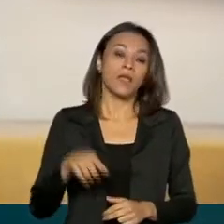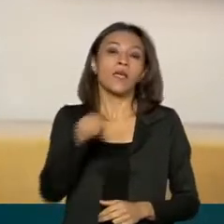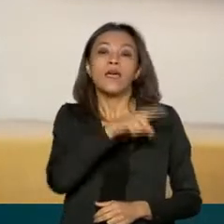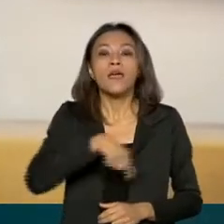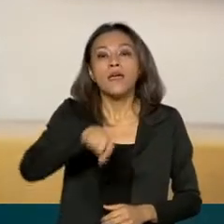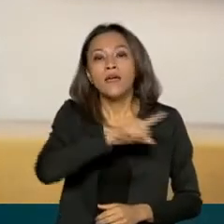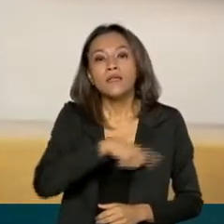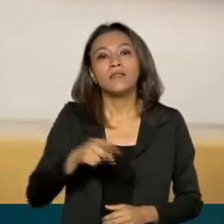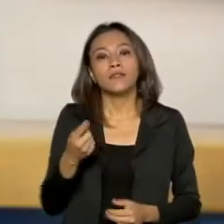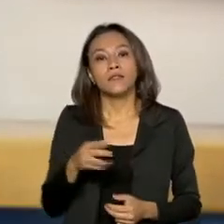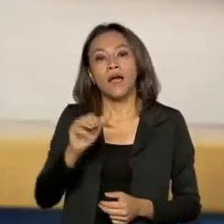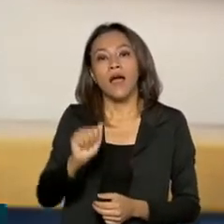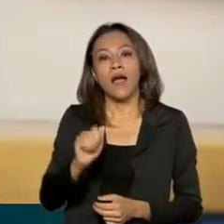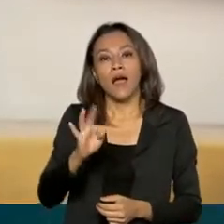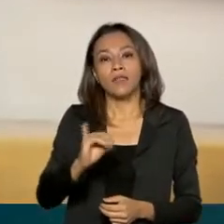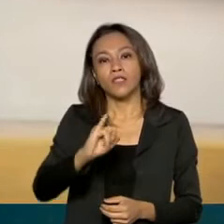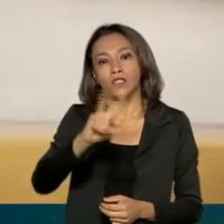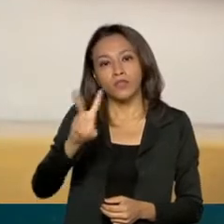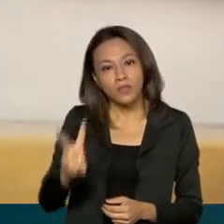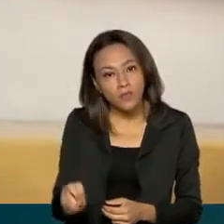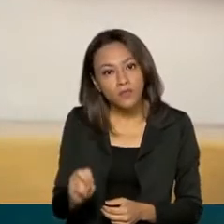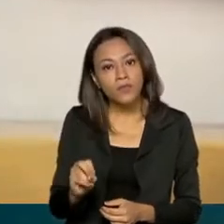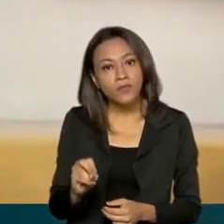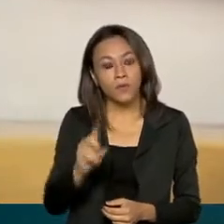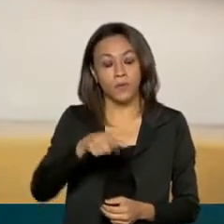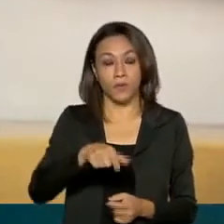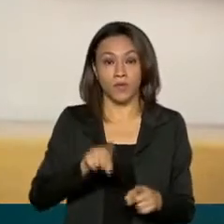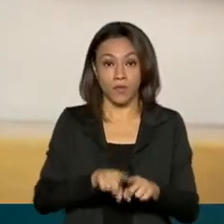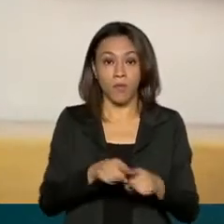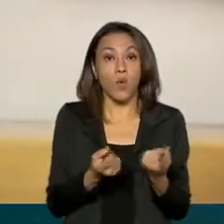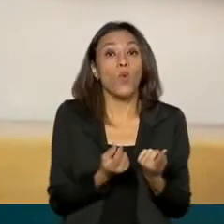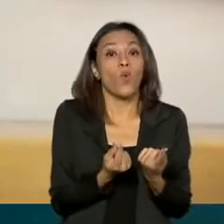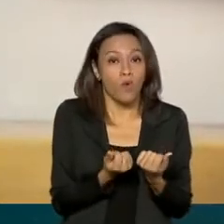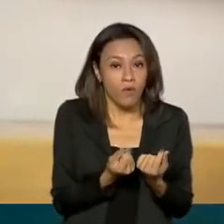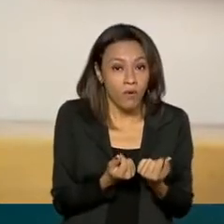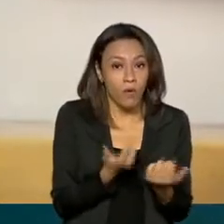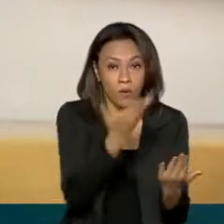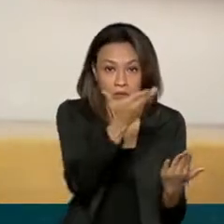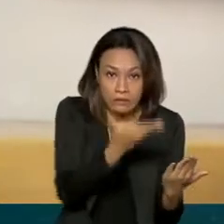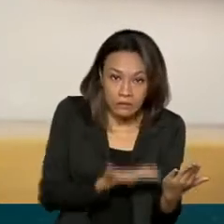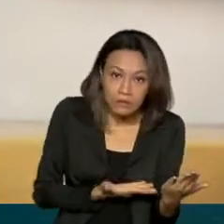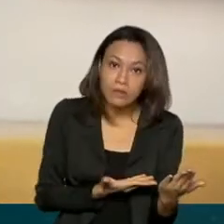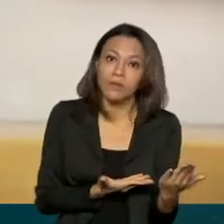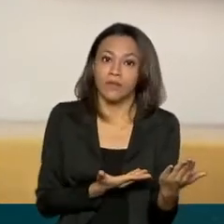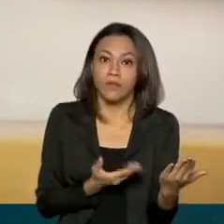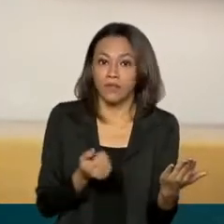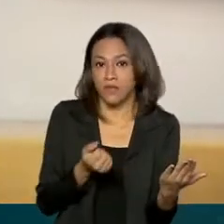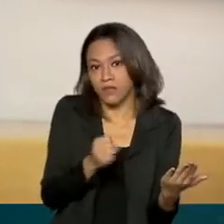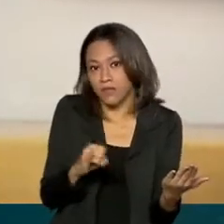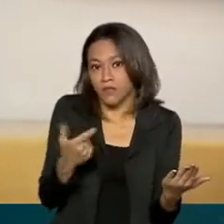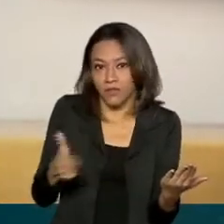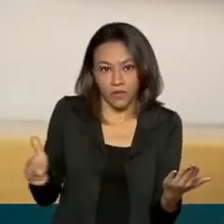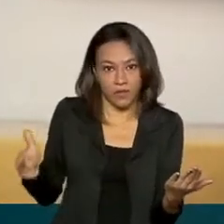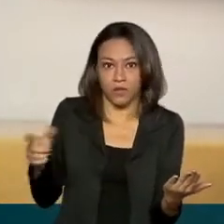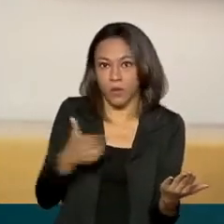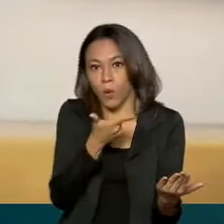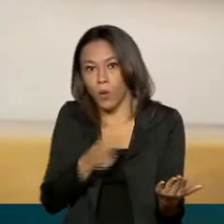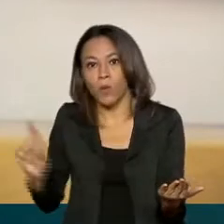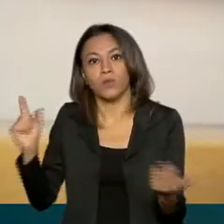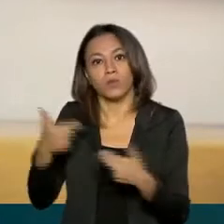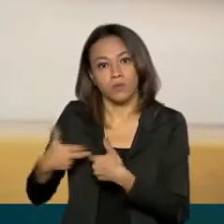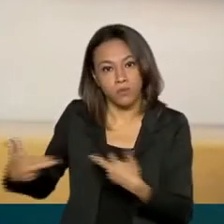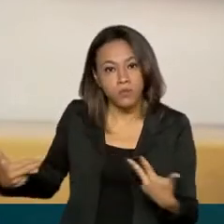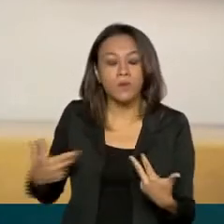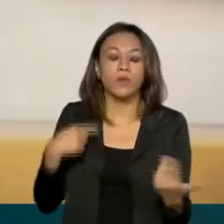quaisquer tipos de obrigações, o custo de oportunidade deles, o valor deles, caso não tivessem obrigações em contrapartida, nós,